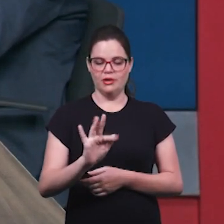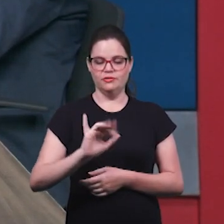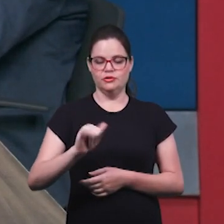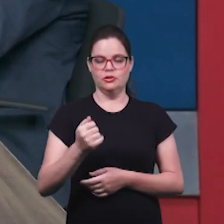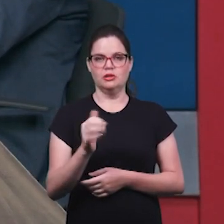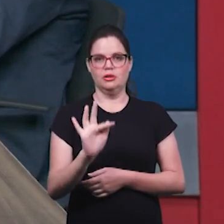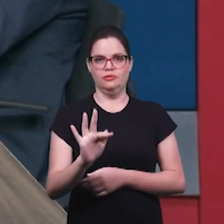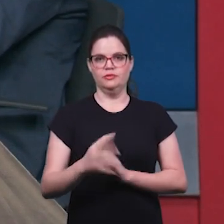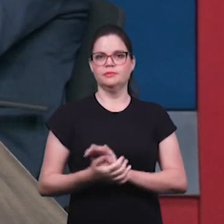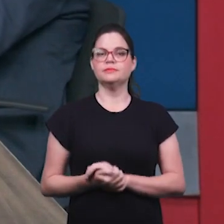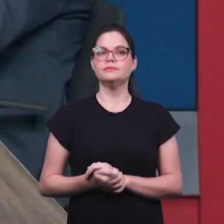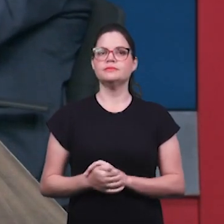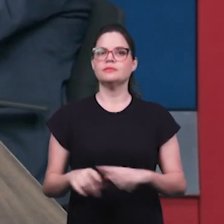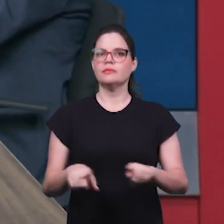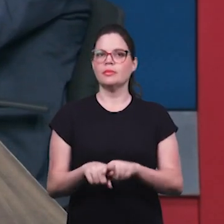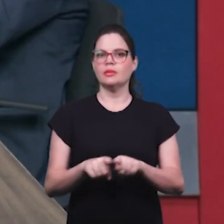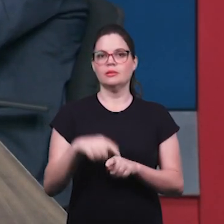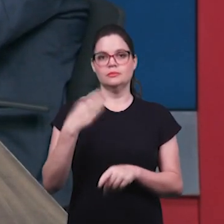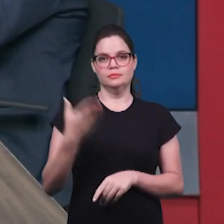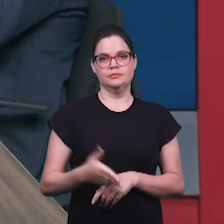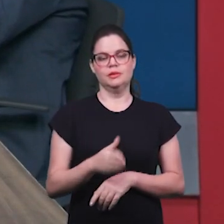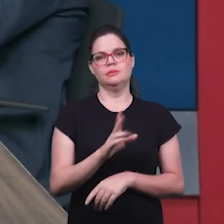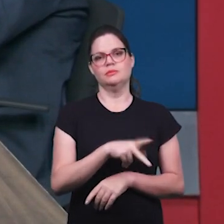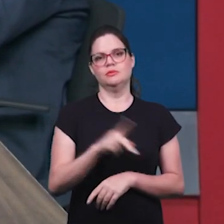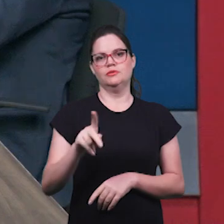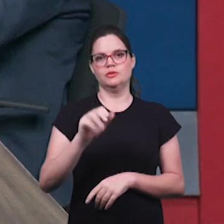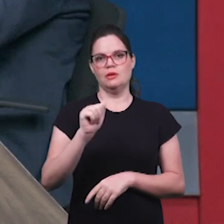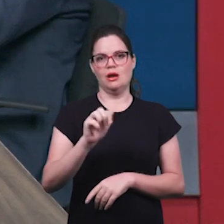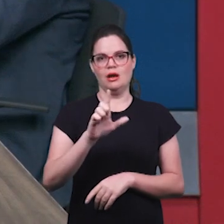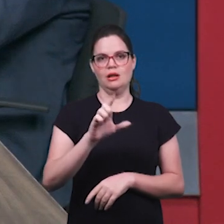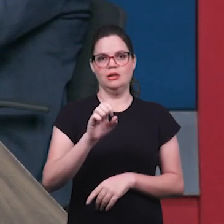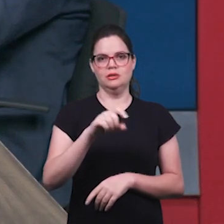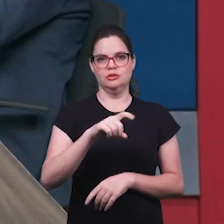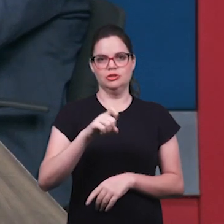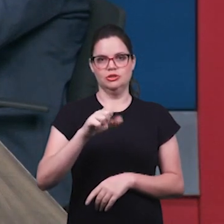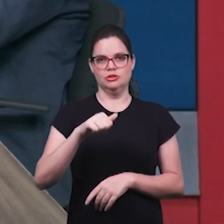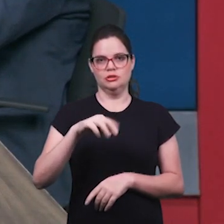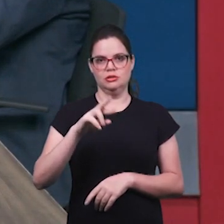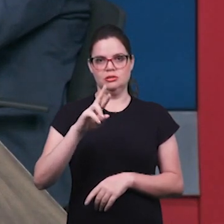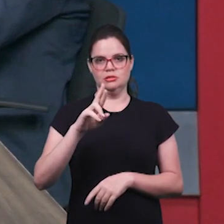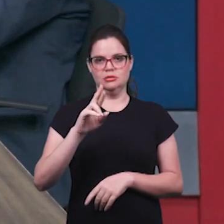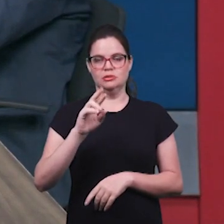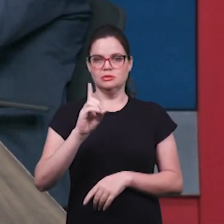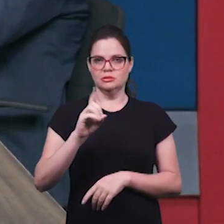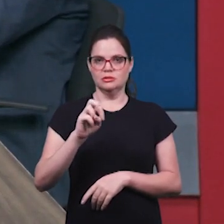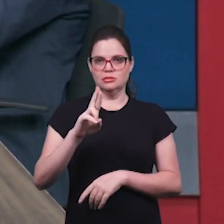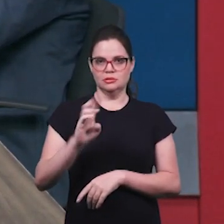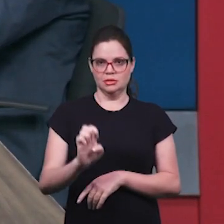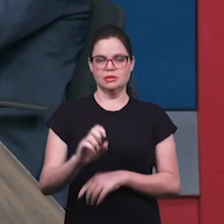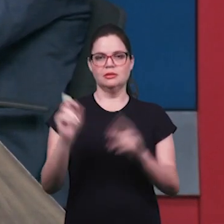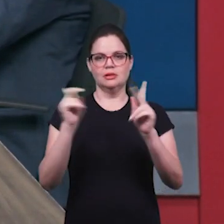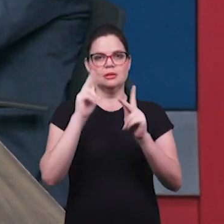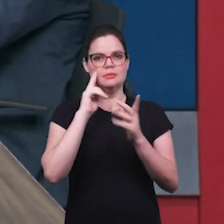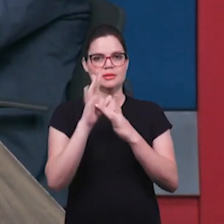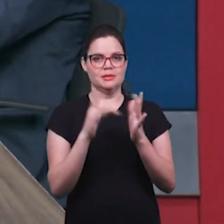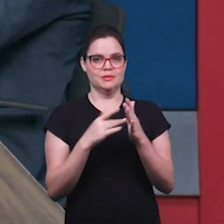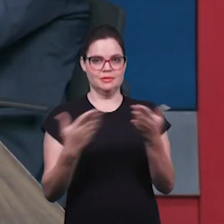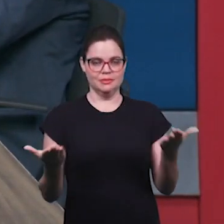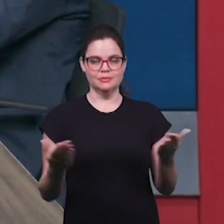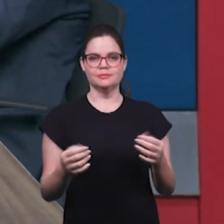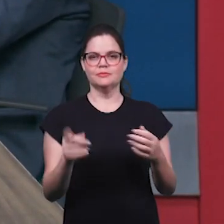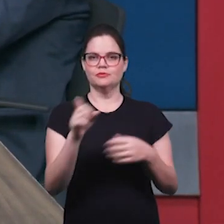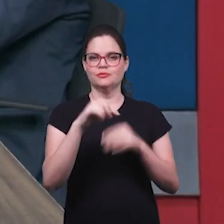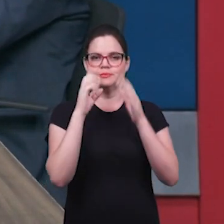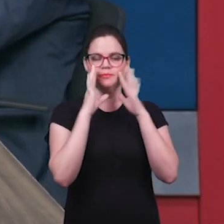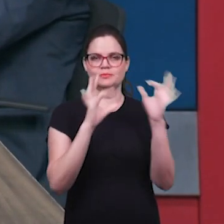uma vez o professor Dr. Alexandre Paulino, a paz do Senhor. A paz do seu Willer, os